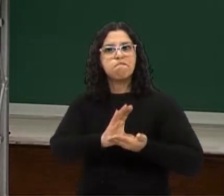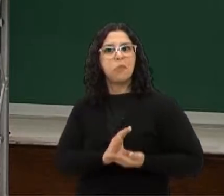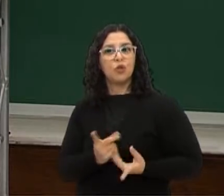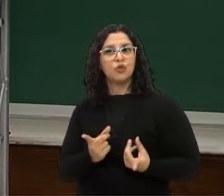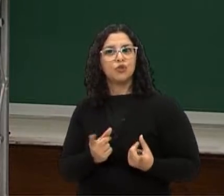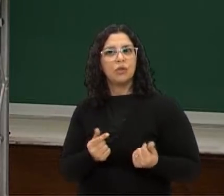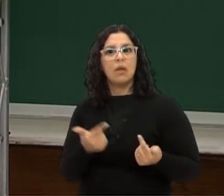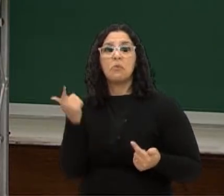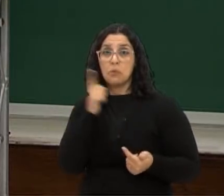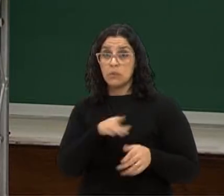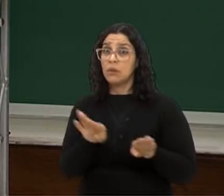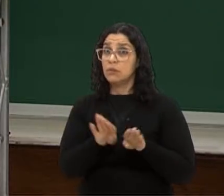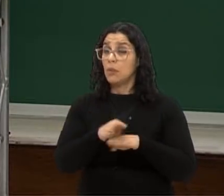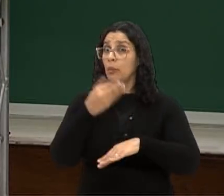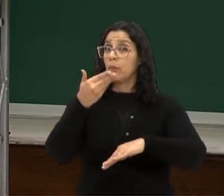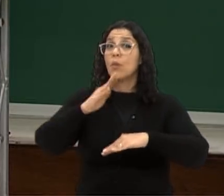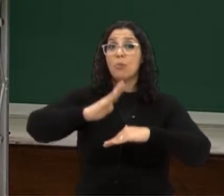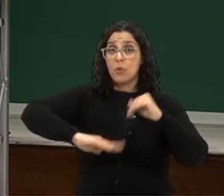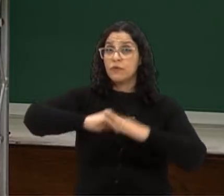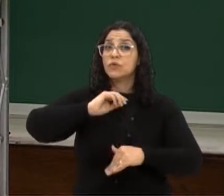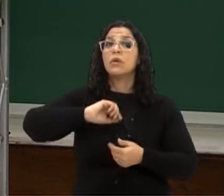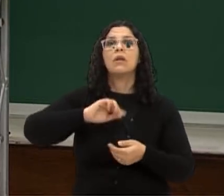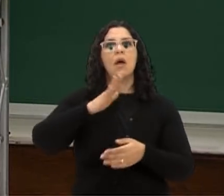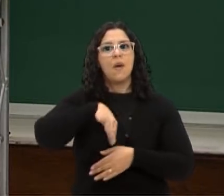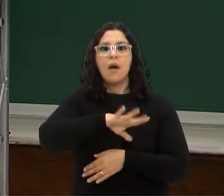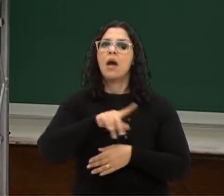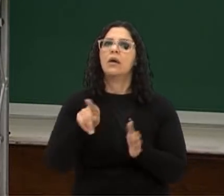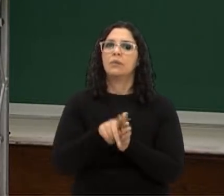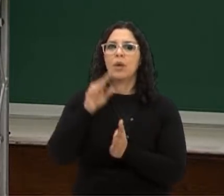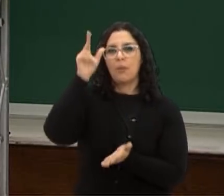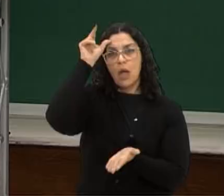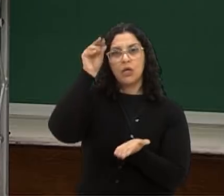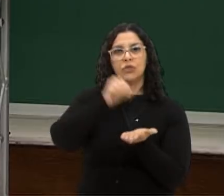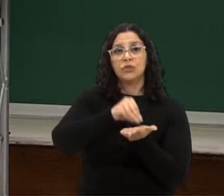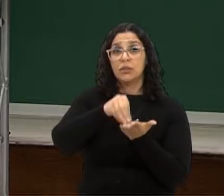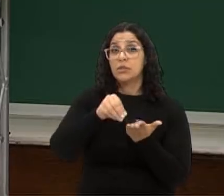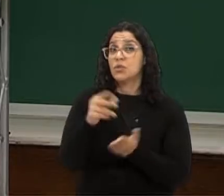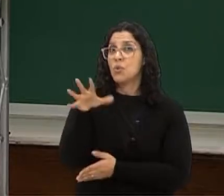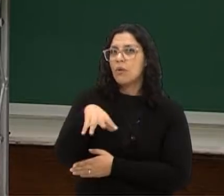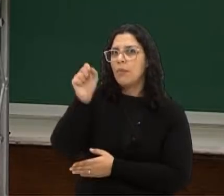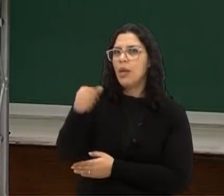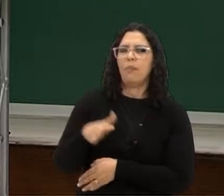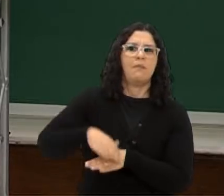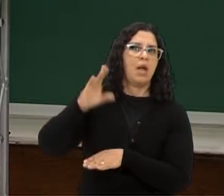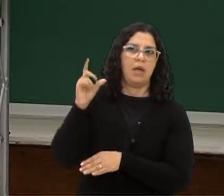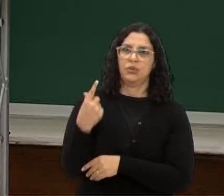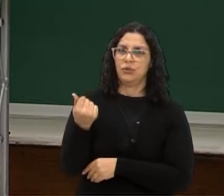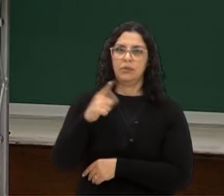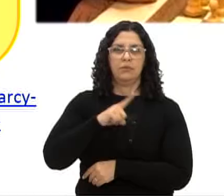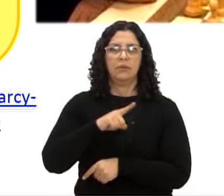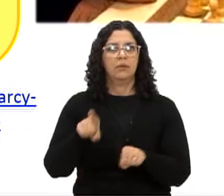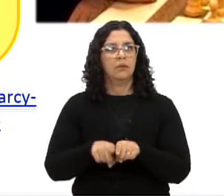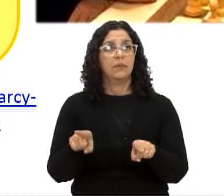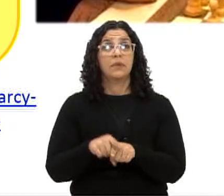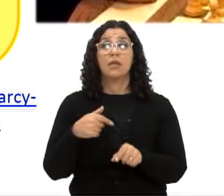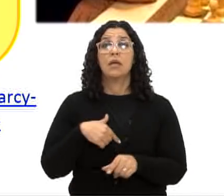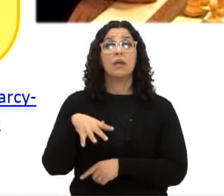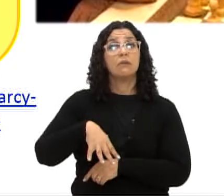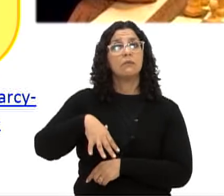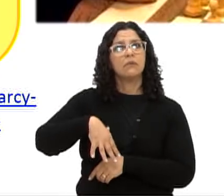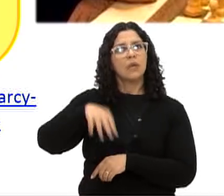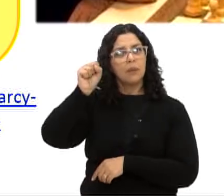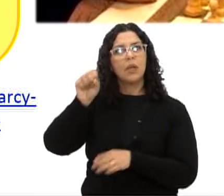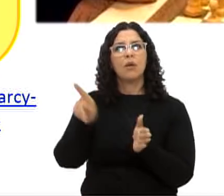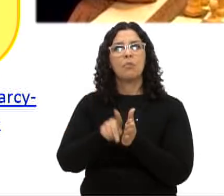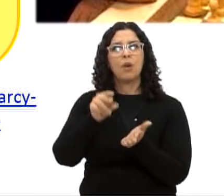valor em dinheiro para estar chegando nas finais lá. O campeão, então, ainda ganha muito mais. Ele foi campeão